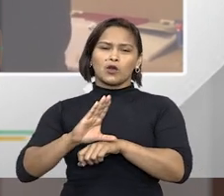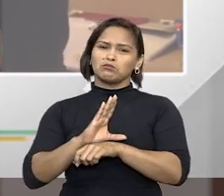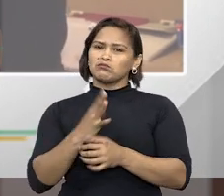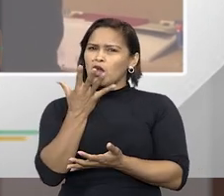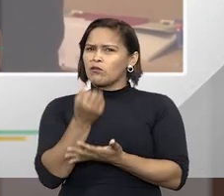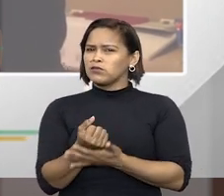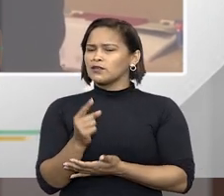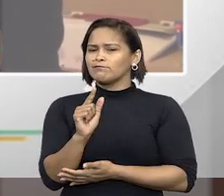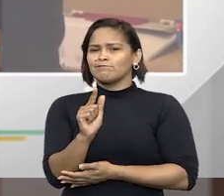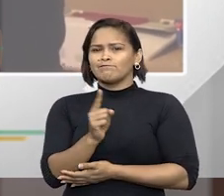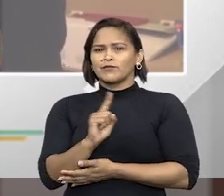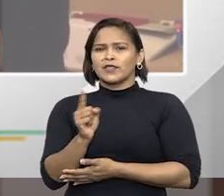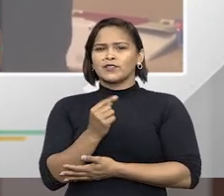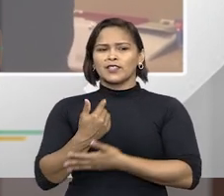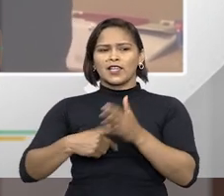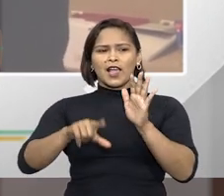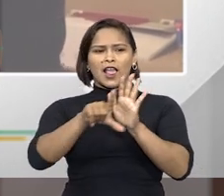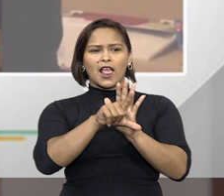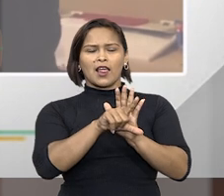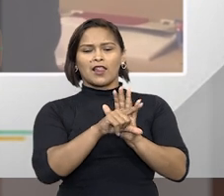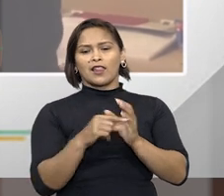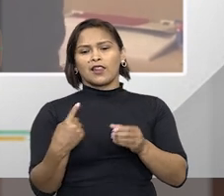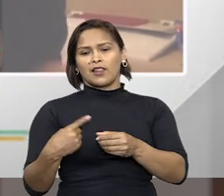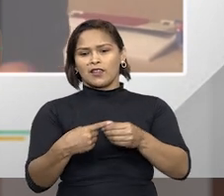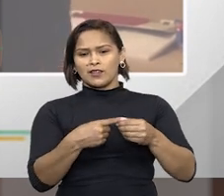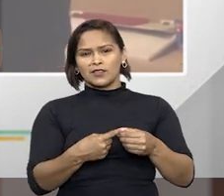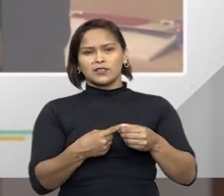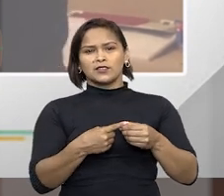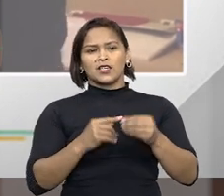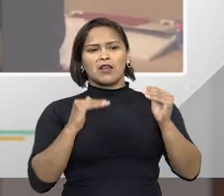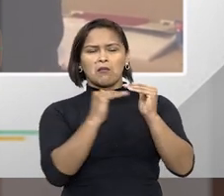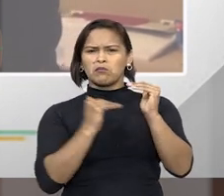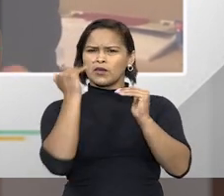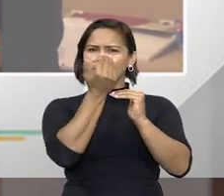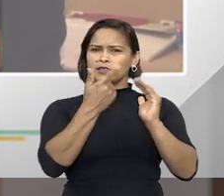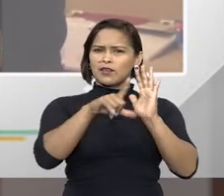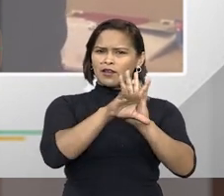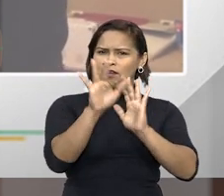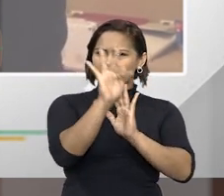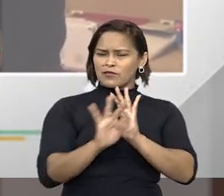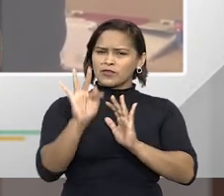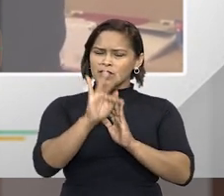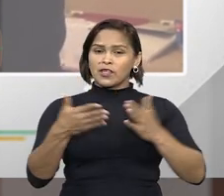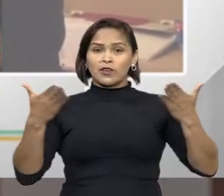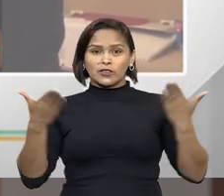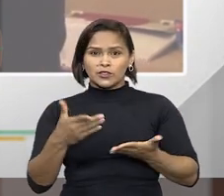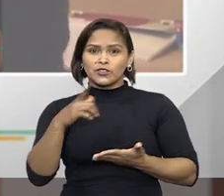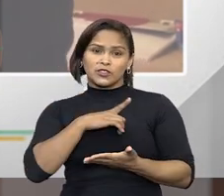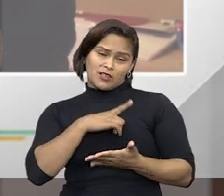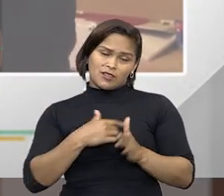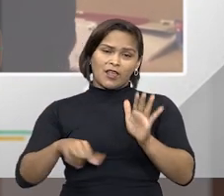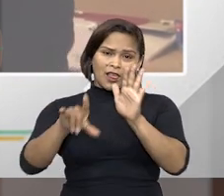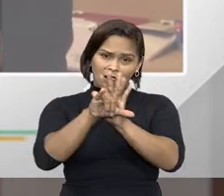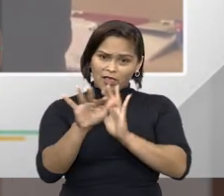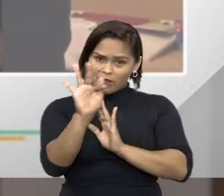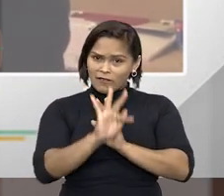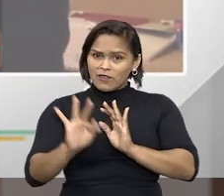lei local prevaleça sobre a lei federal. E já existe lei federal dispondo, né,